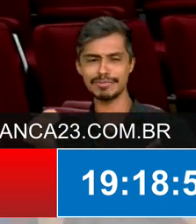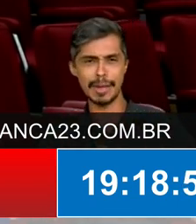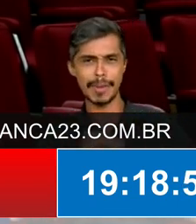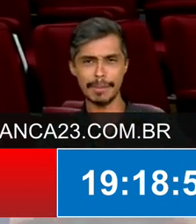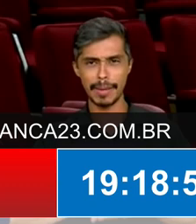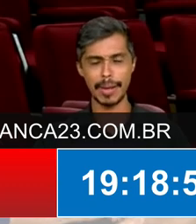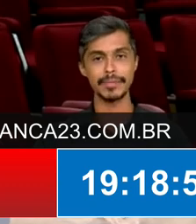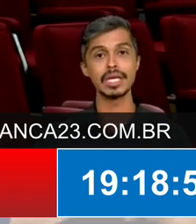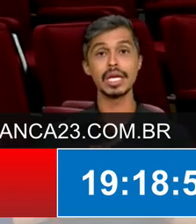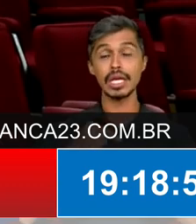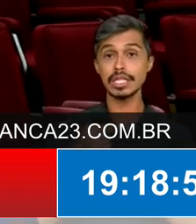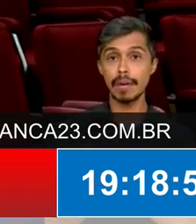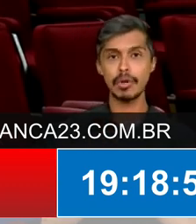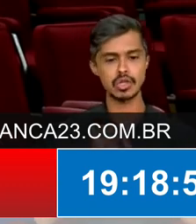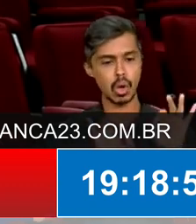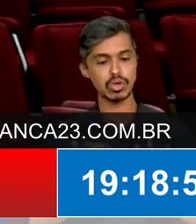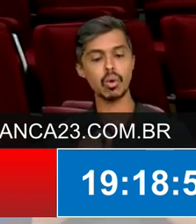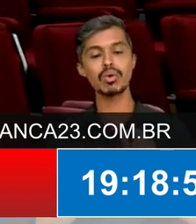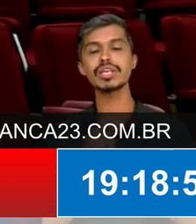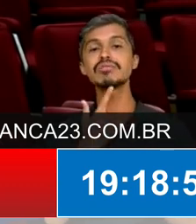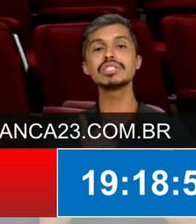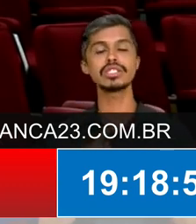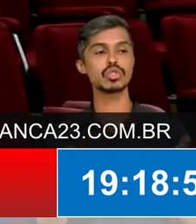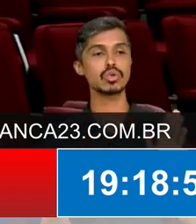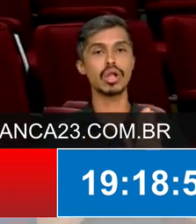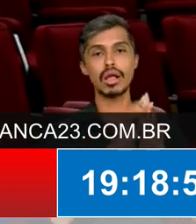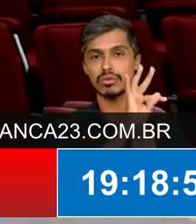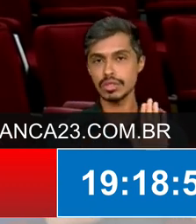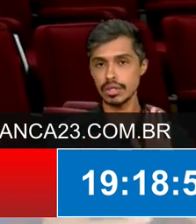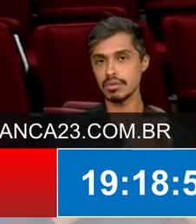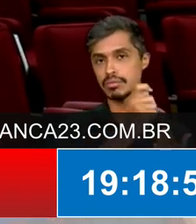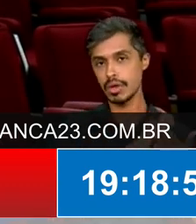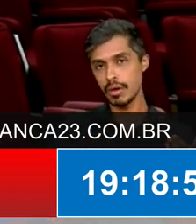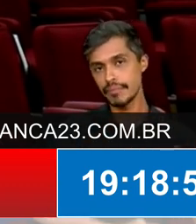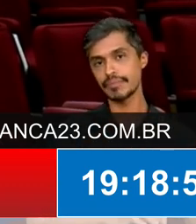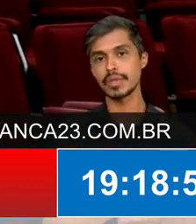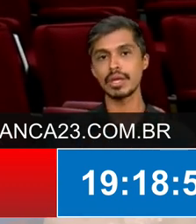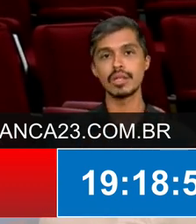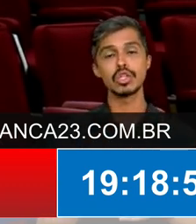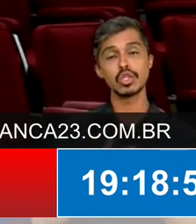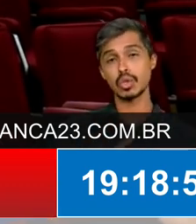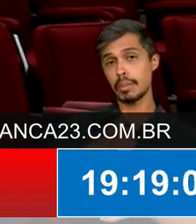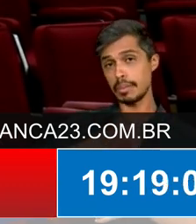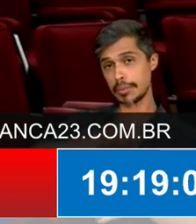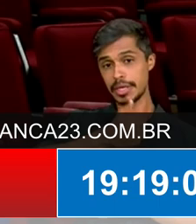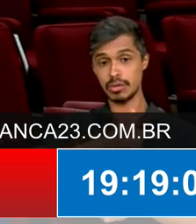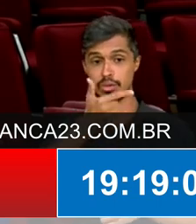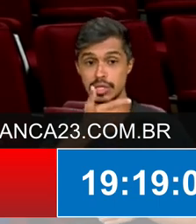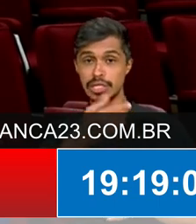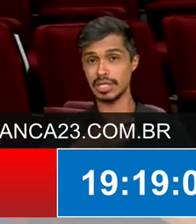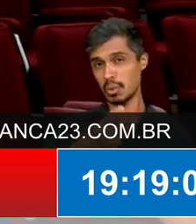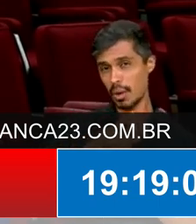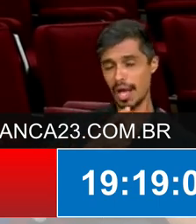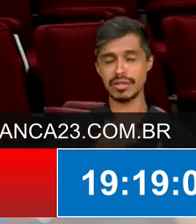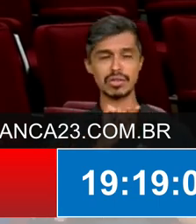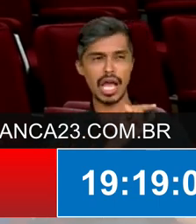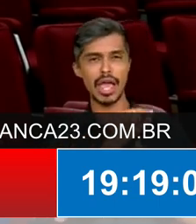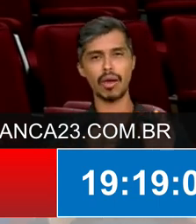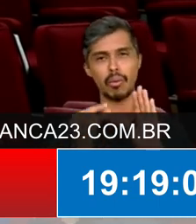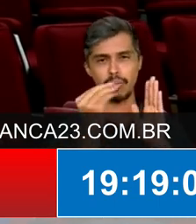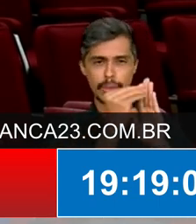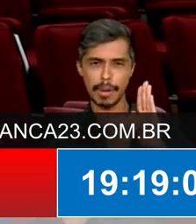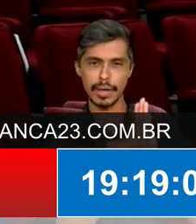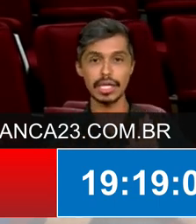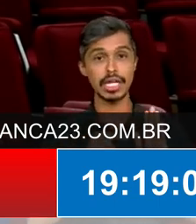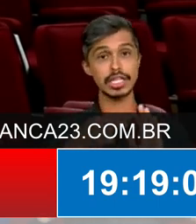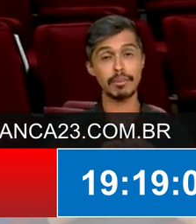papel e com isso eu vou separando que eu vou querer usar na redação eu costumo separar no primeiro segundo terceiro e quarto parágrafo e daí eu vou formando a